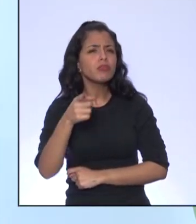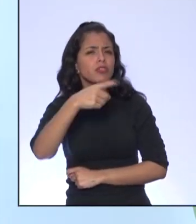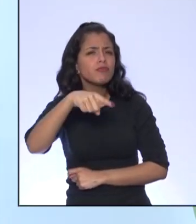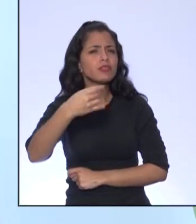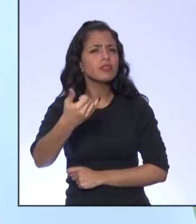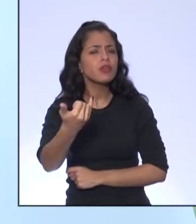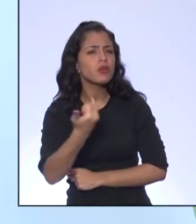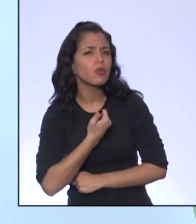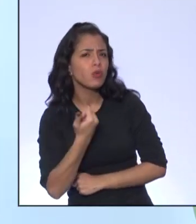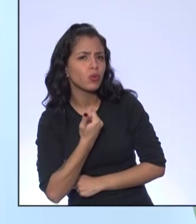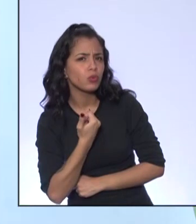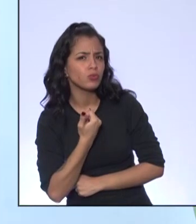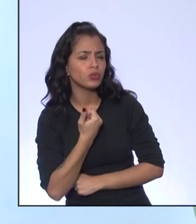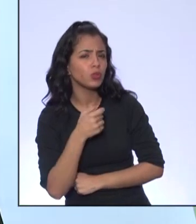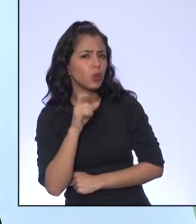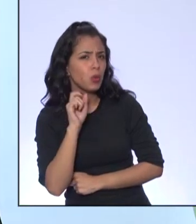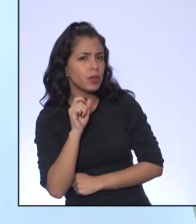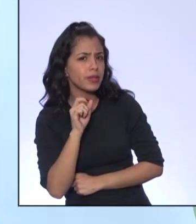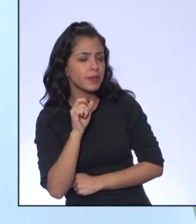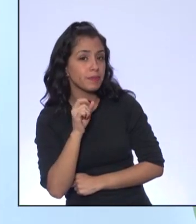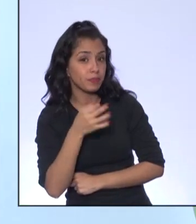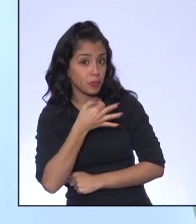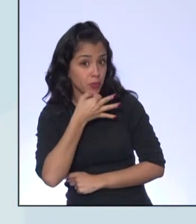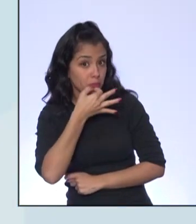nós. Vocês acham que vocês